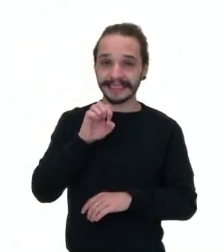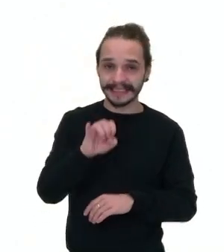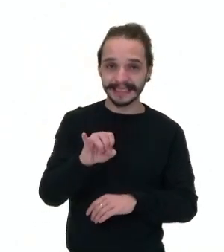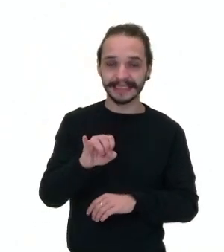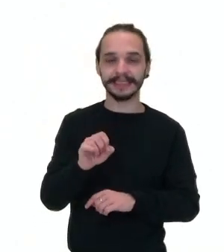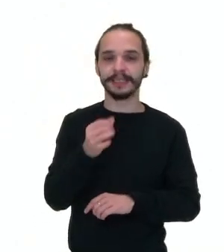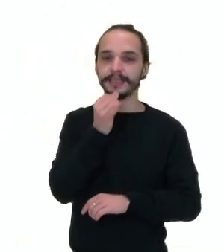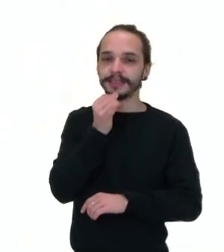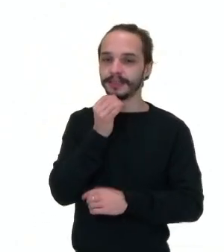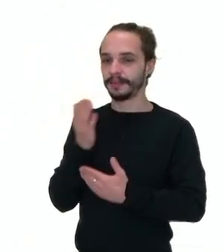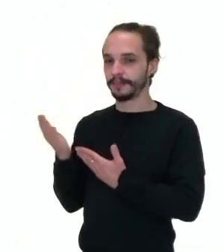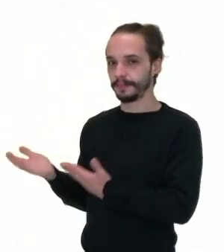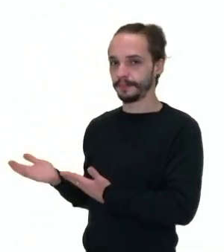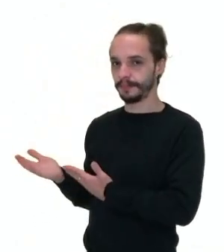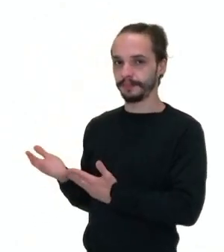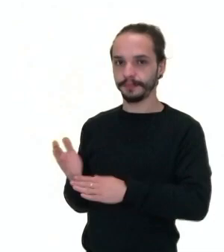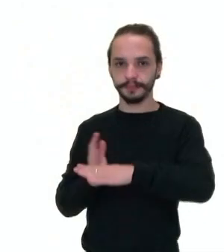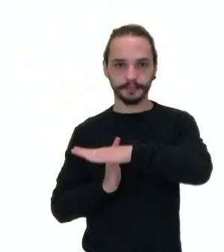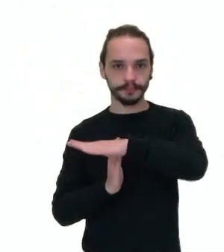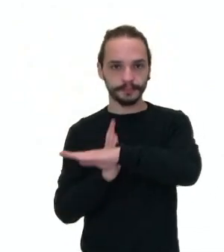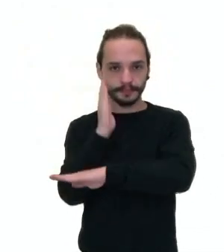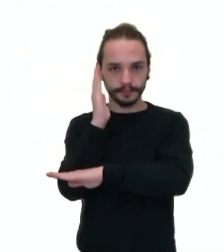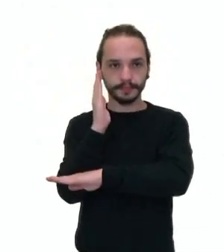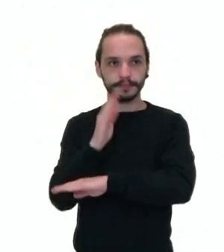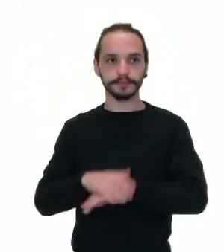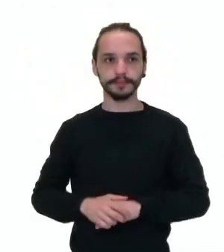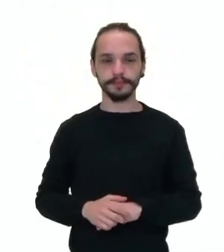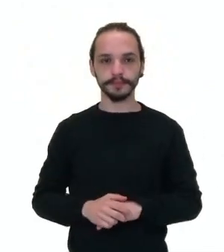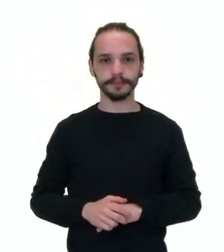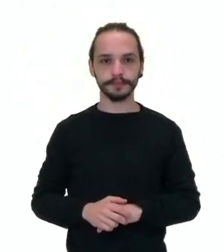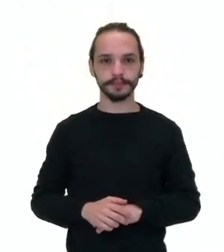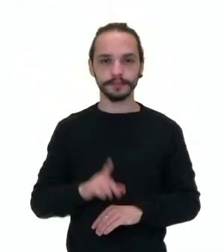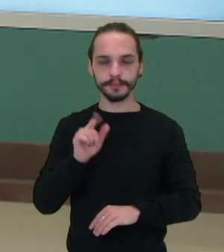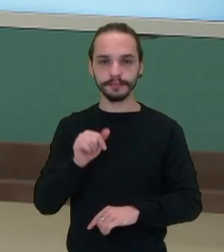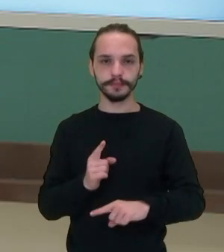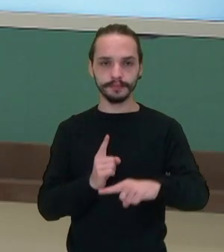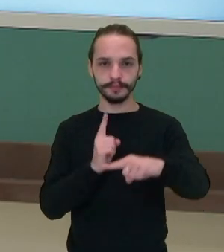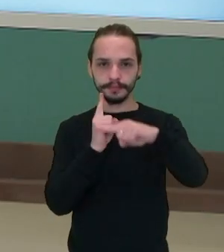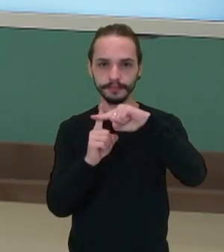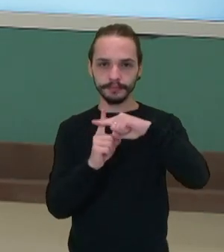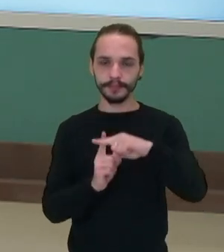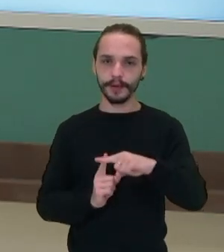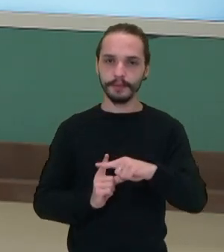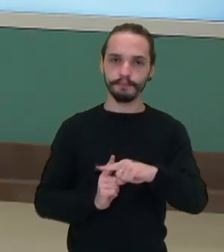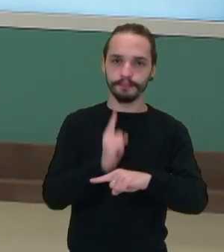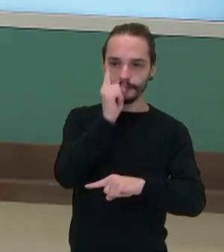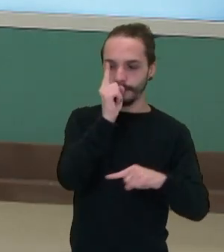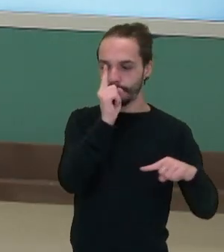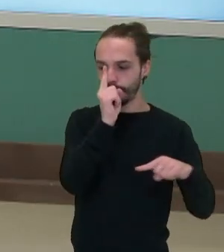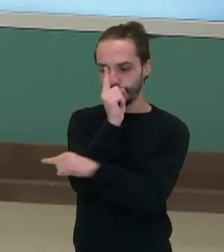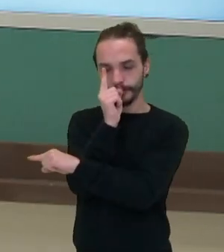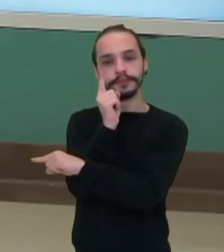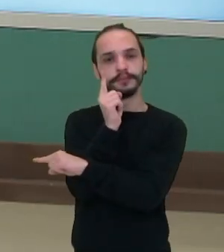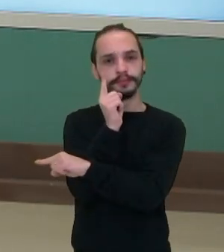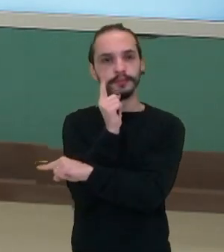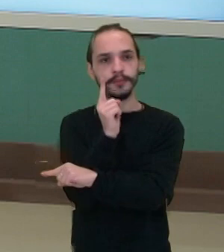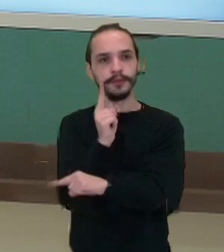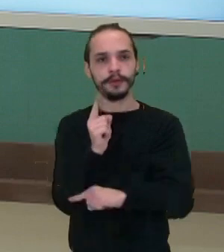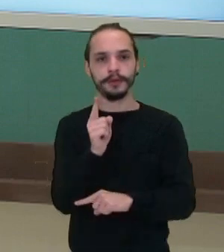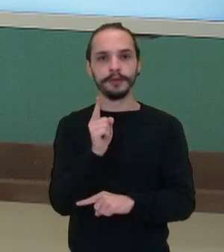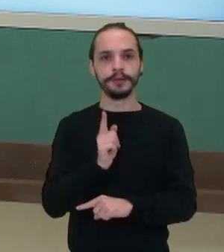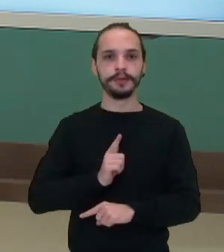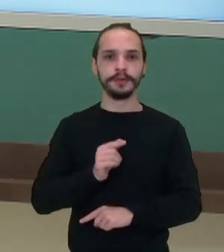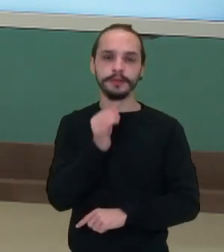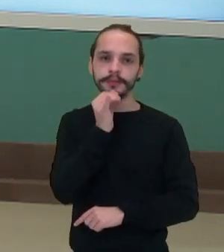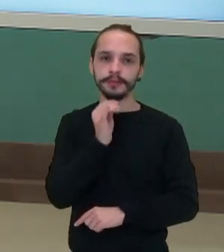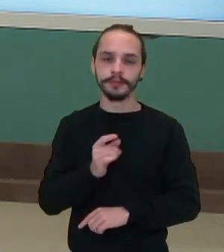por exemplo, a ideia de ortogonal, ou seja, eu tenho aqui a ideia da cruz, né? 90 graus. Um está, por exemplo, puxando na